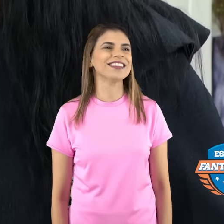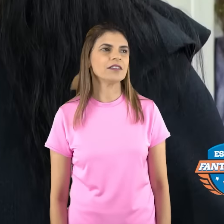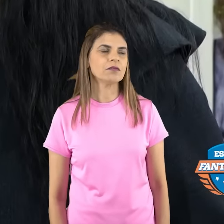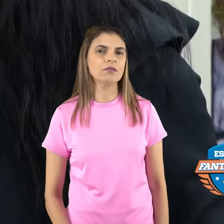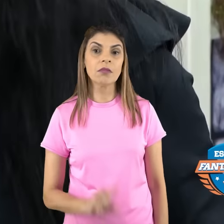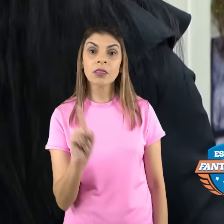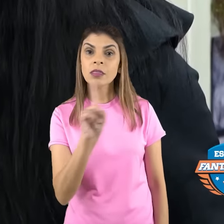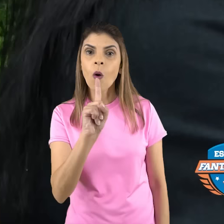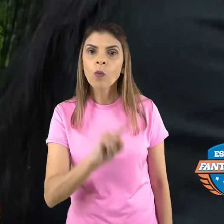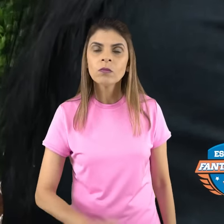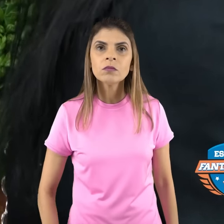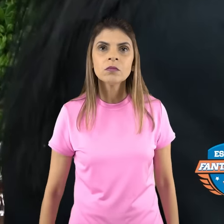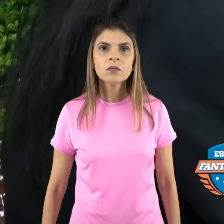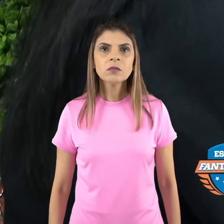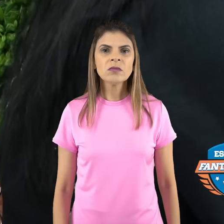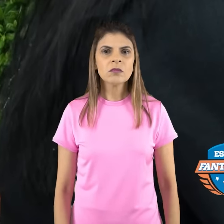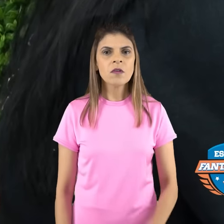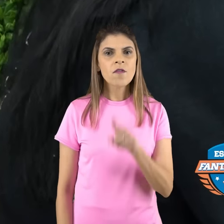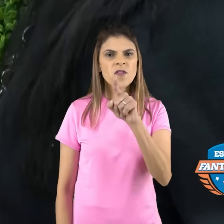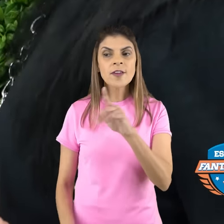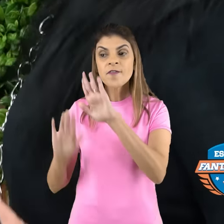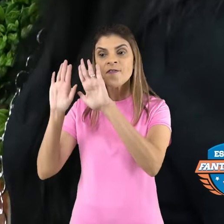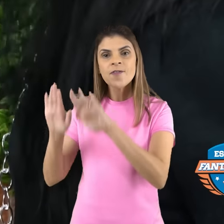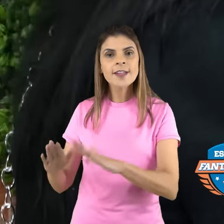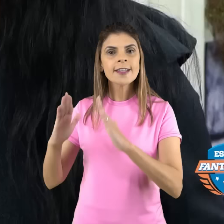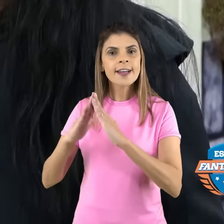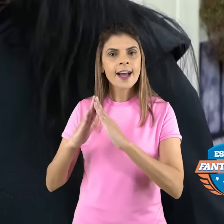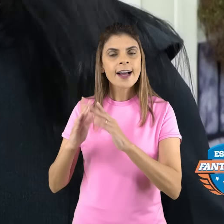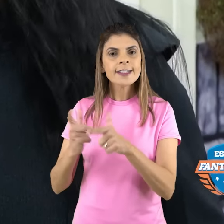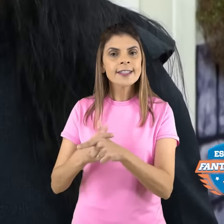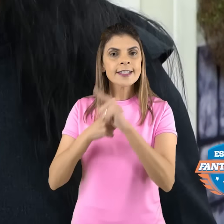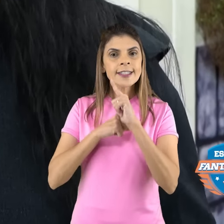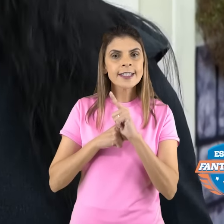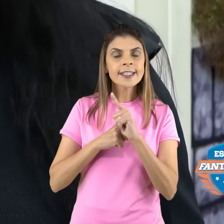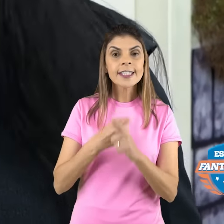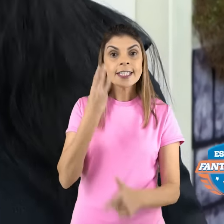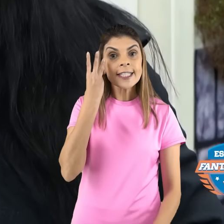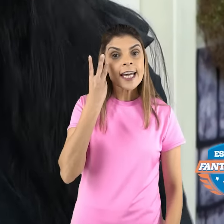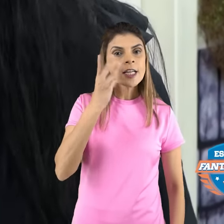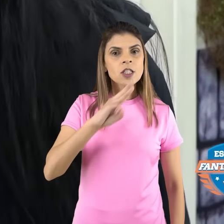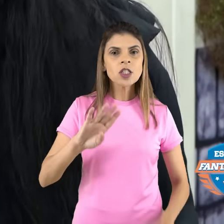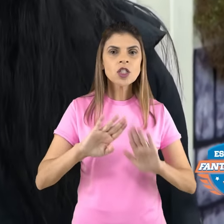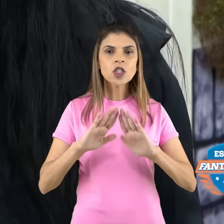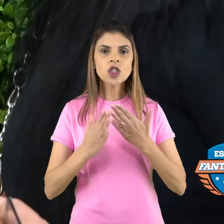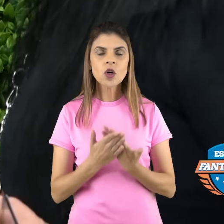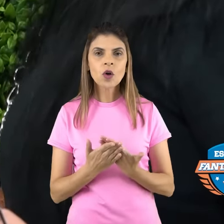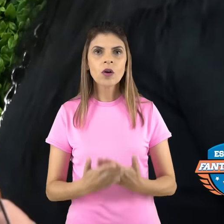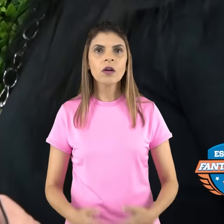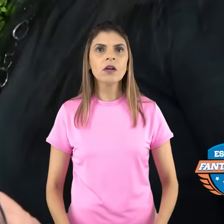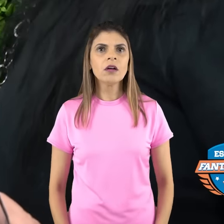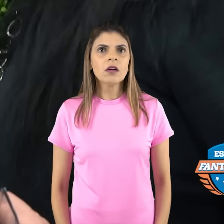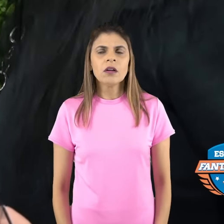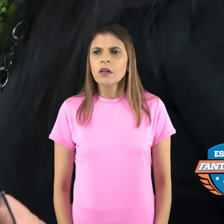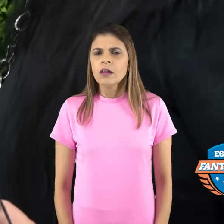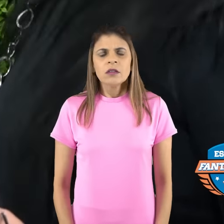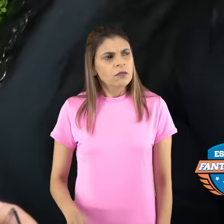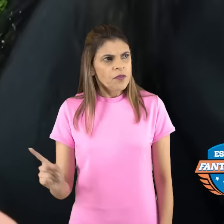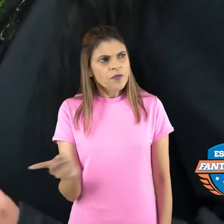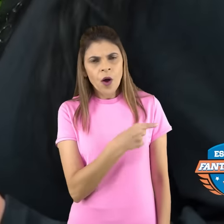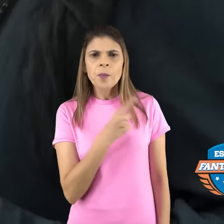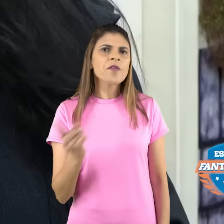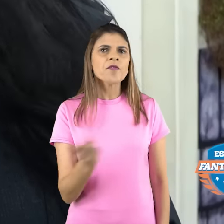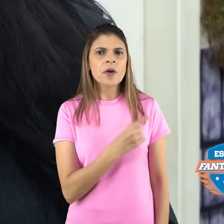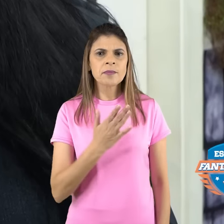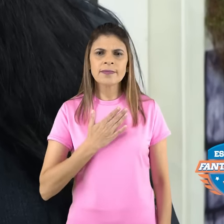É claro que não! Você vai ficar suspensa por 3 dias da escola mesmo! Vamos,